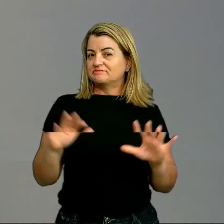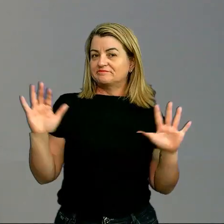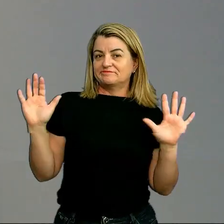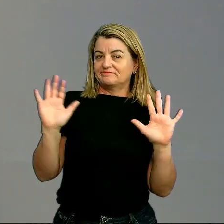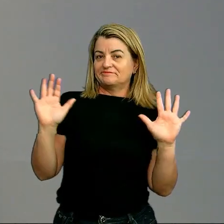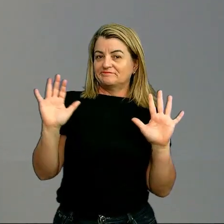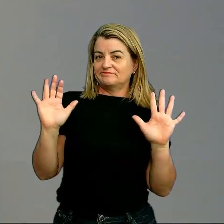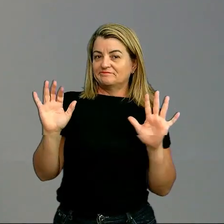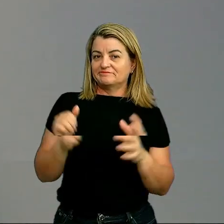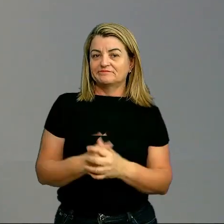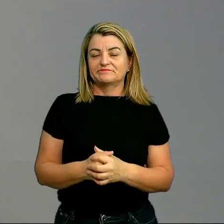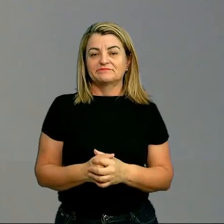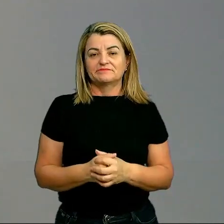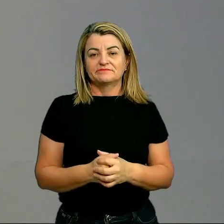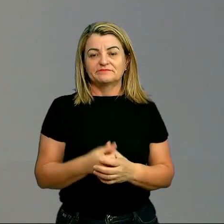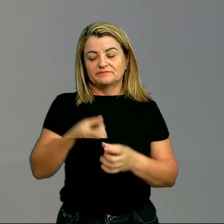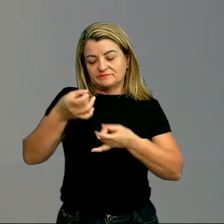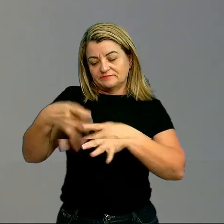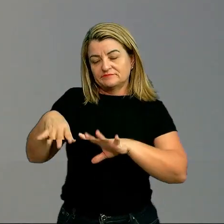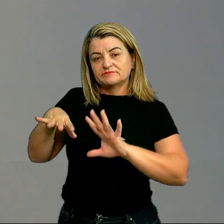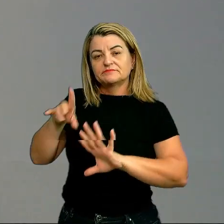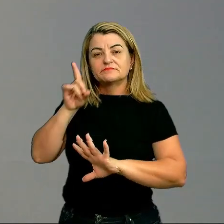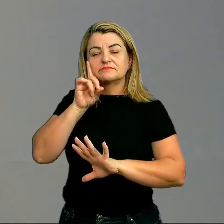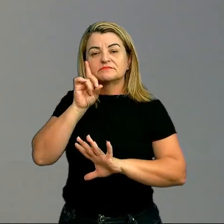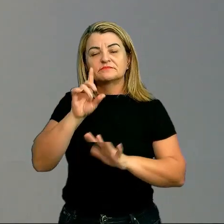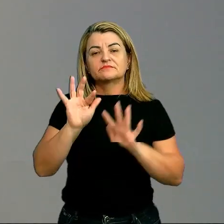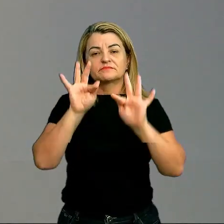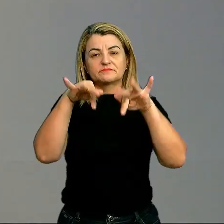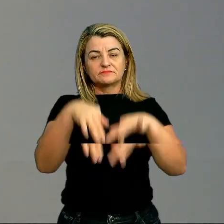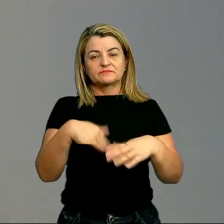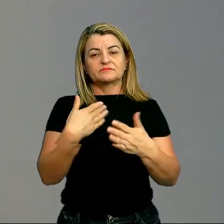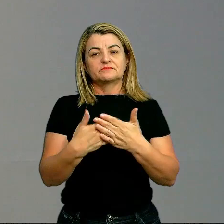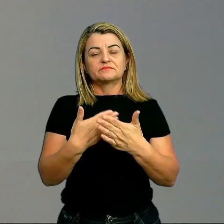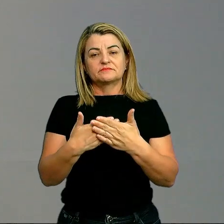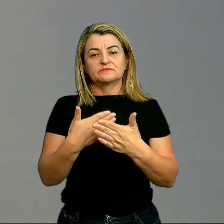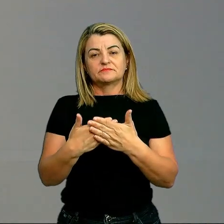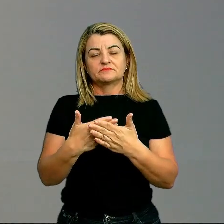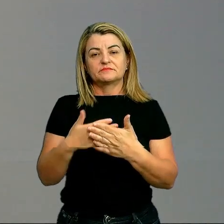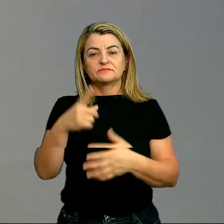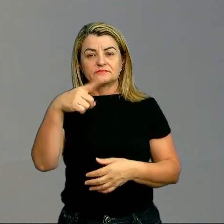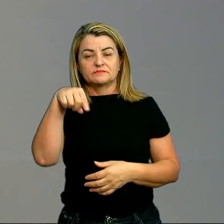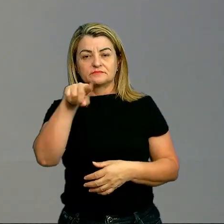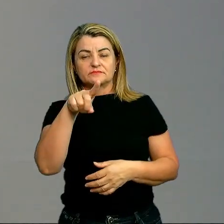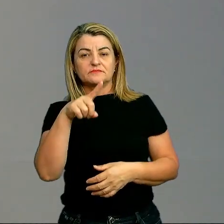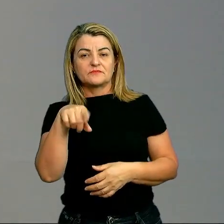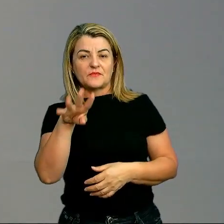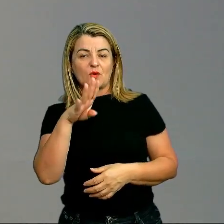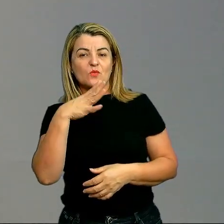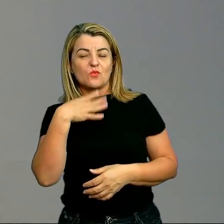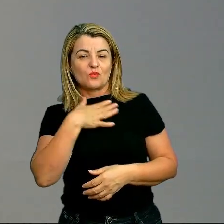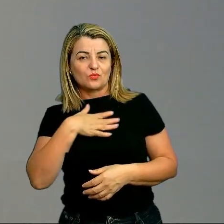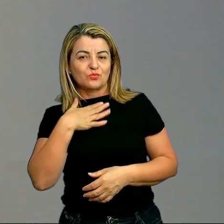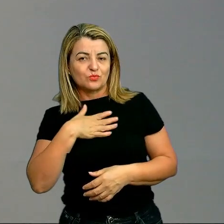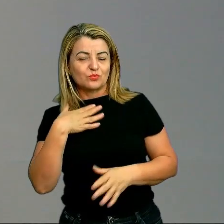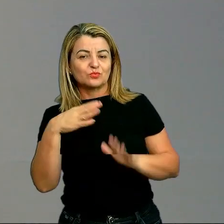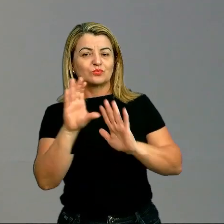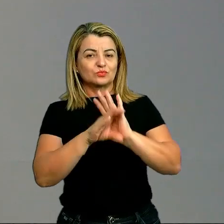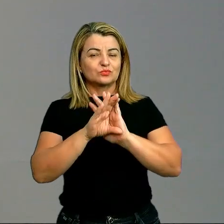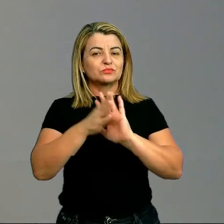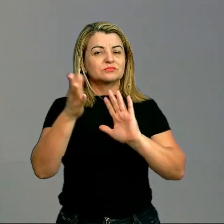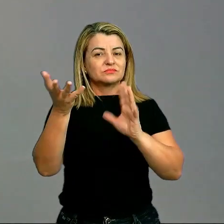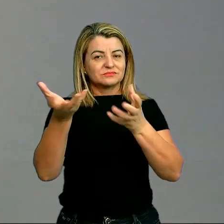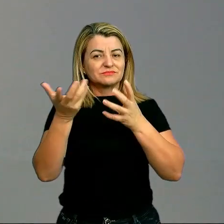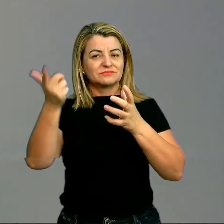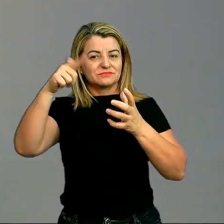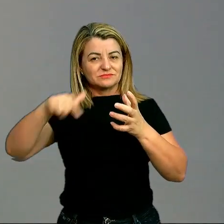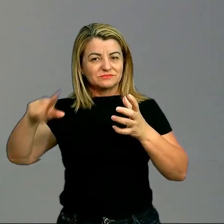foi um tiro no pé. Bom, chegamos ao fim da aula de hoje, né? Se você gostou desse conteúdo e quer